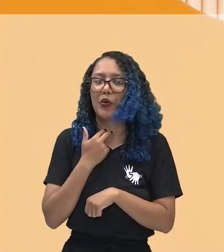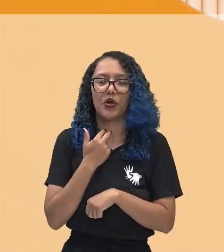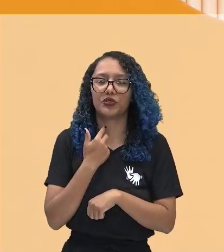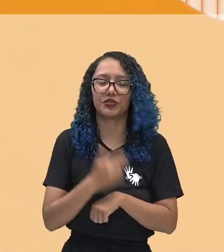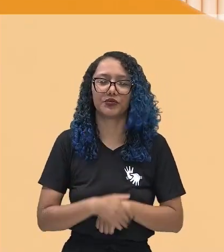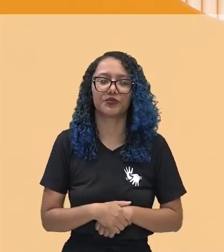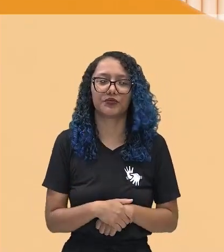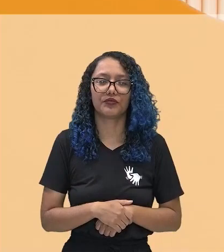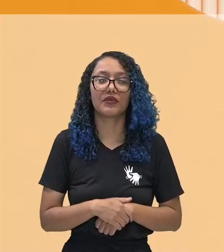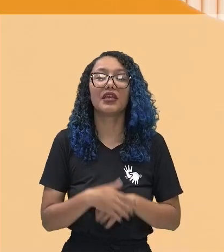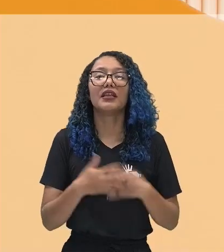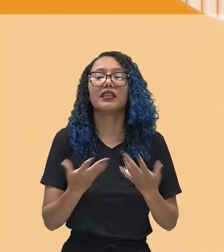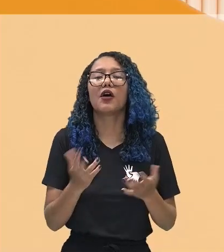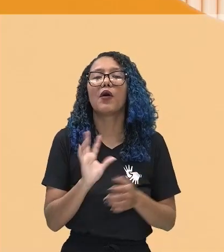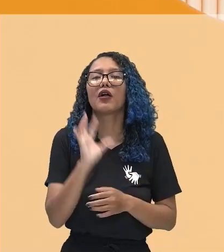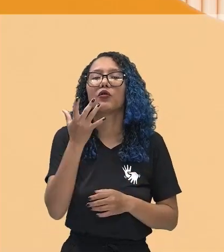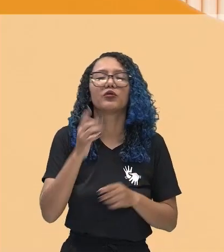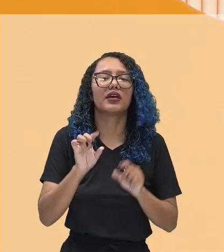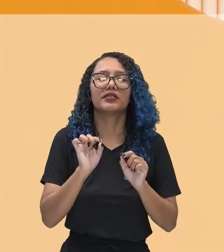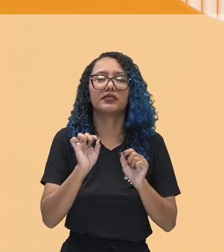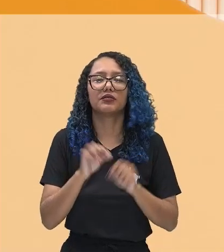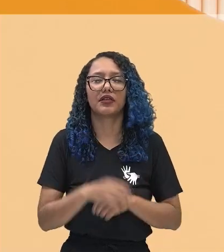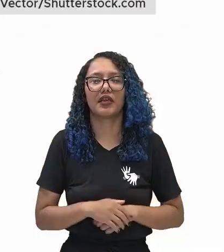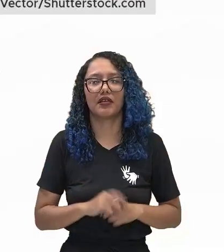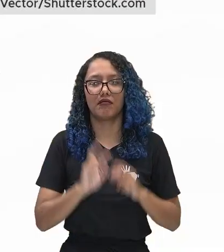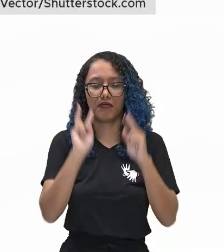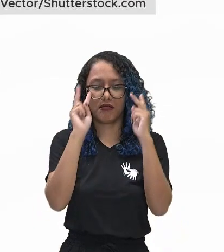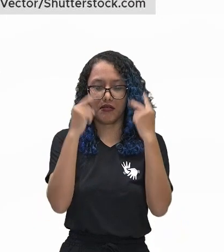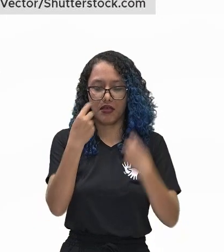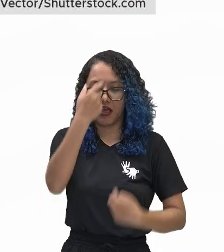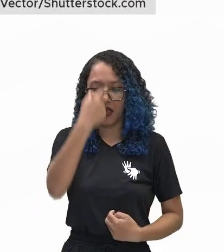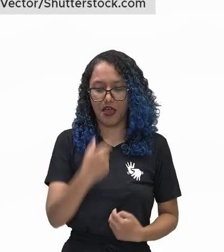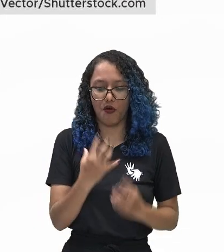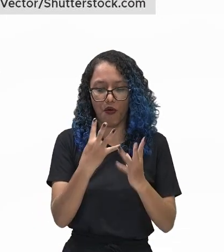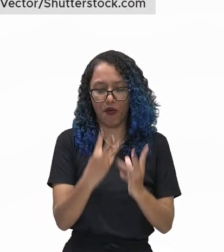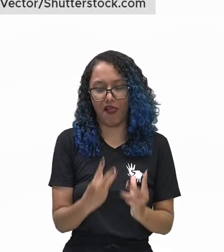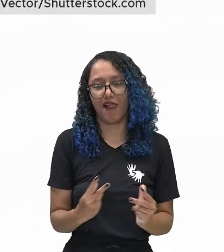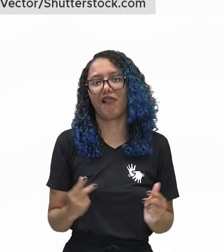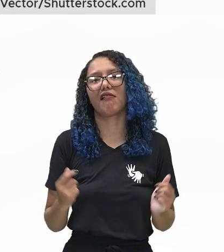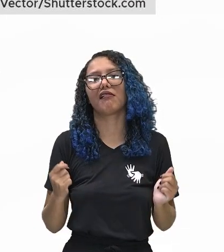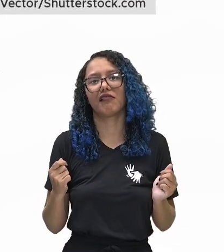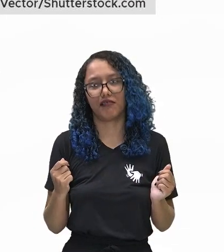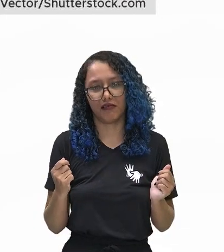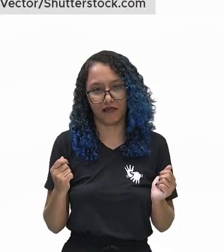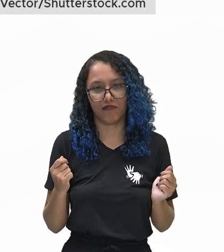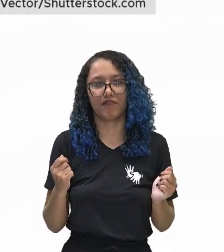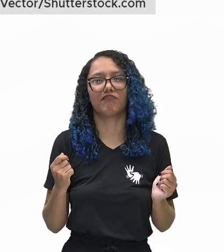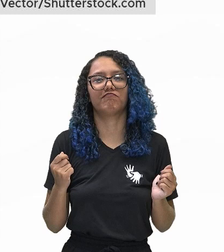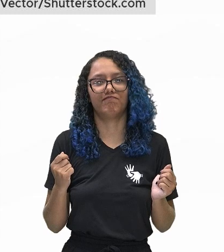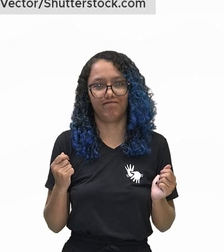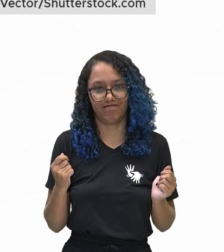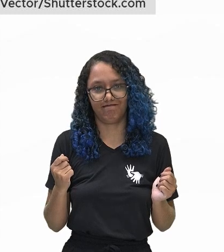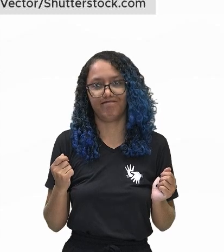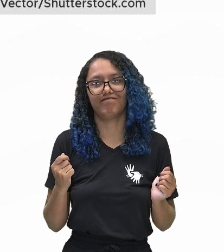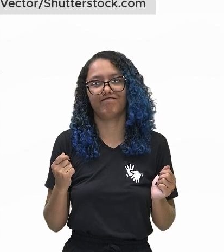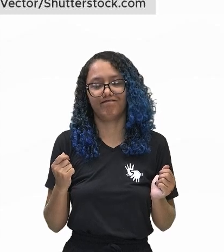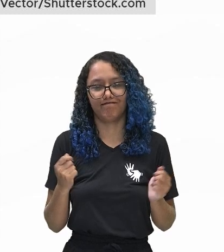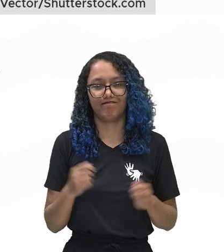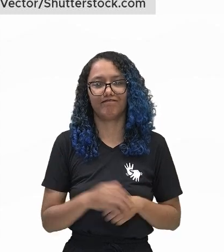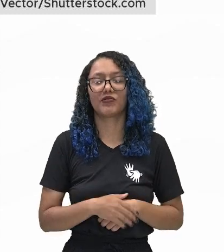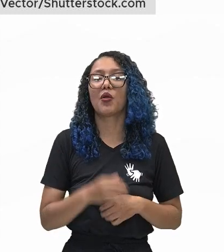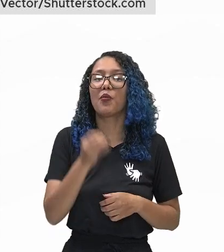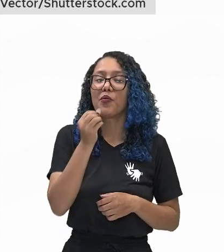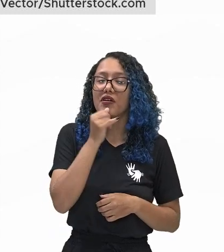A destruição do eu. Olha só, vamos lá. O que é? Eu tento realizar o meu